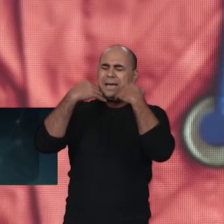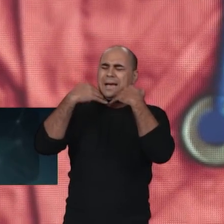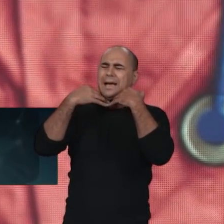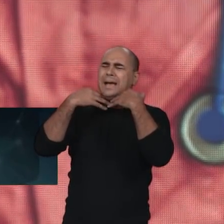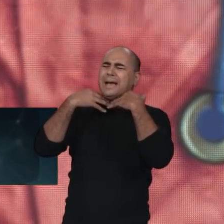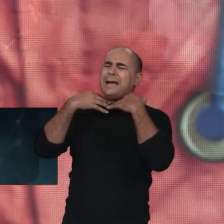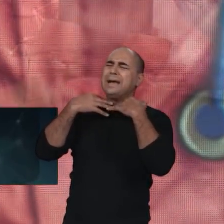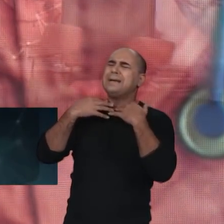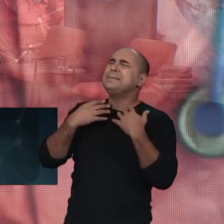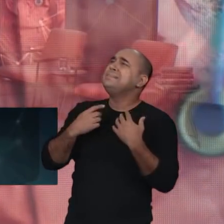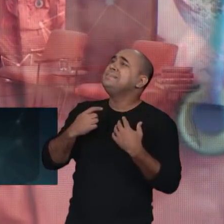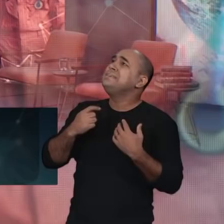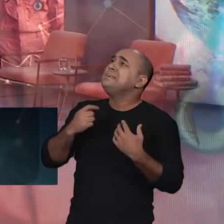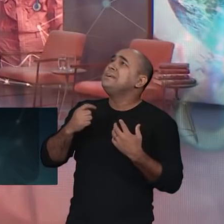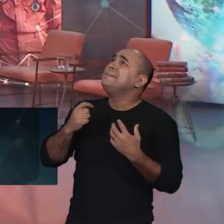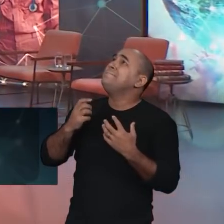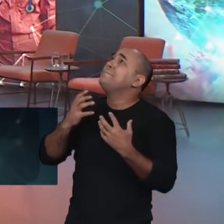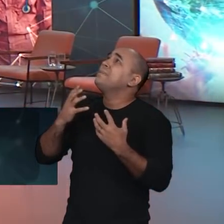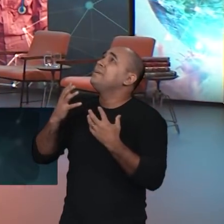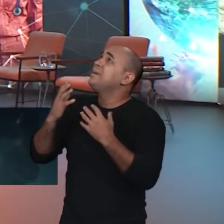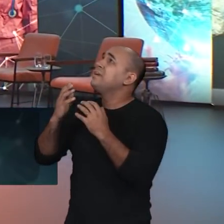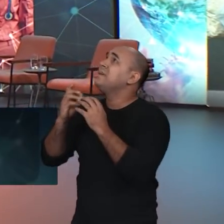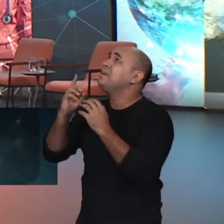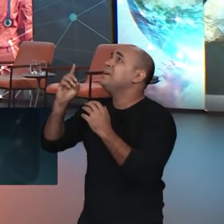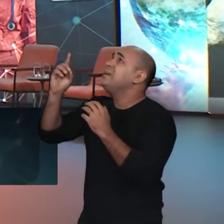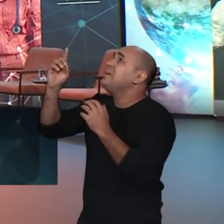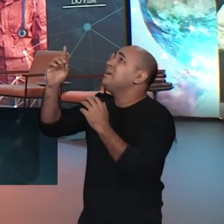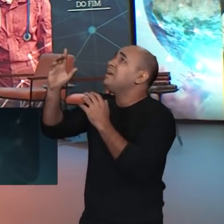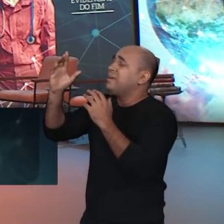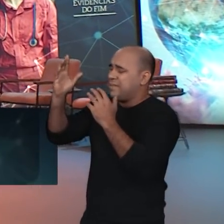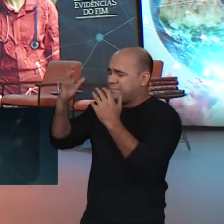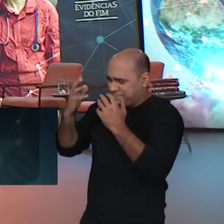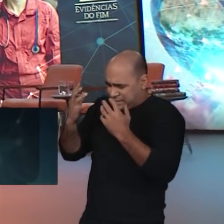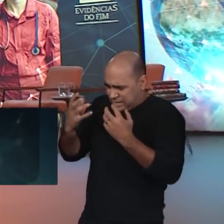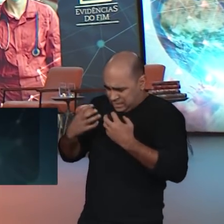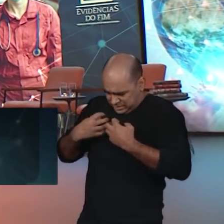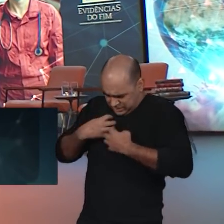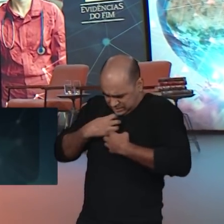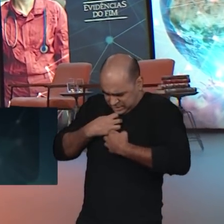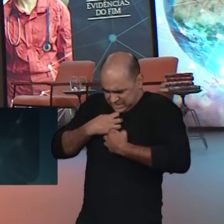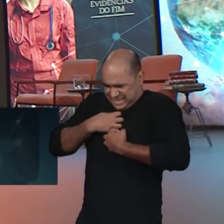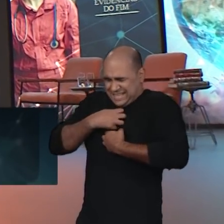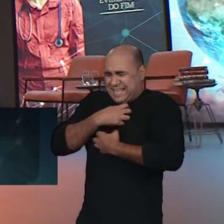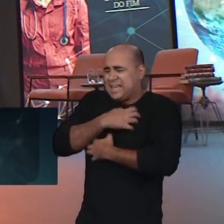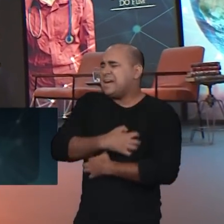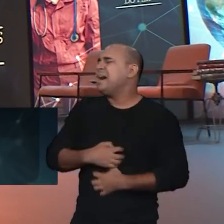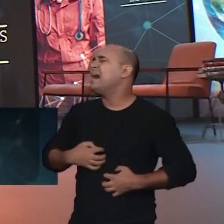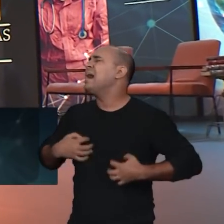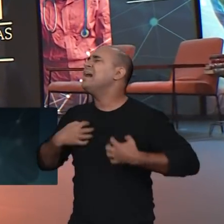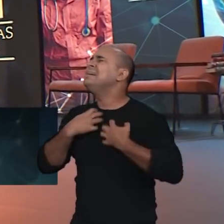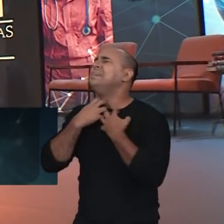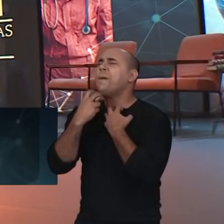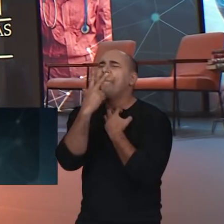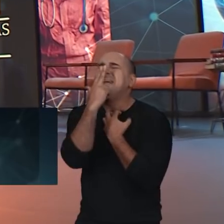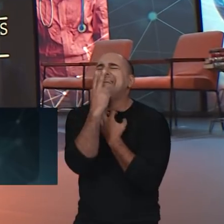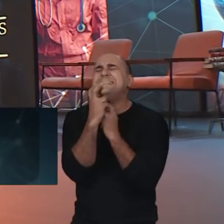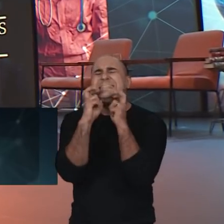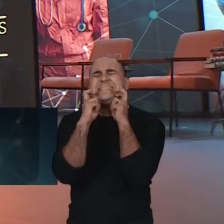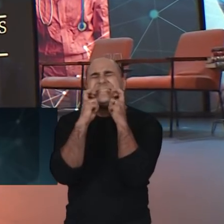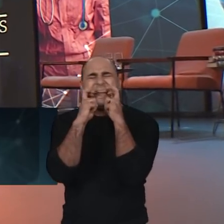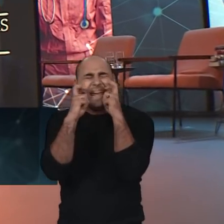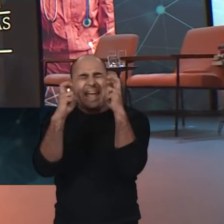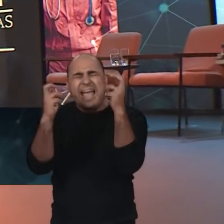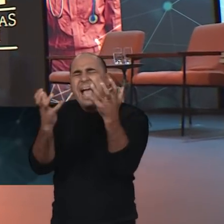Minha oração tinha um silêncio na voz, mas havia um grito em minha alma.